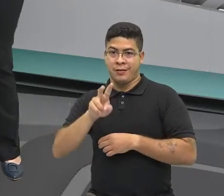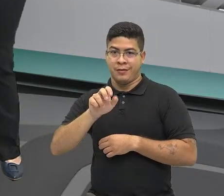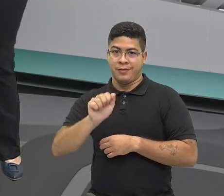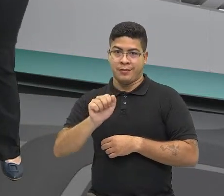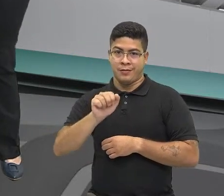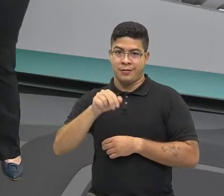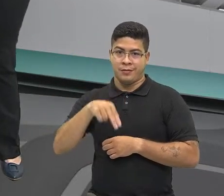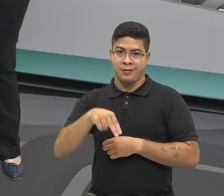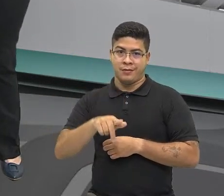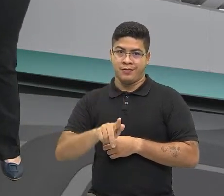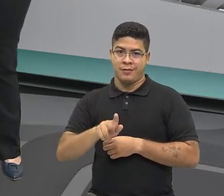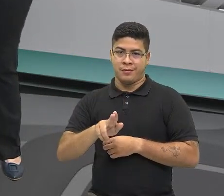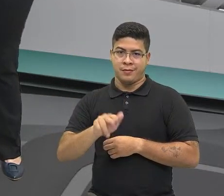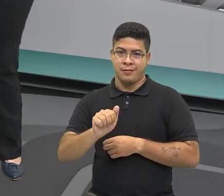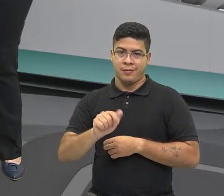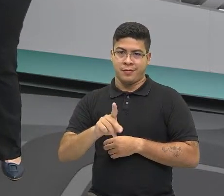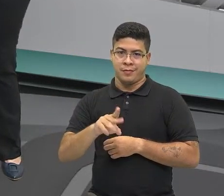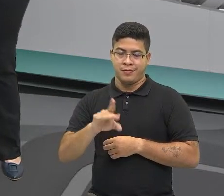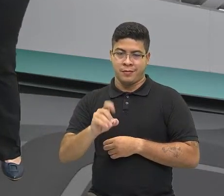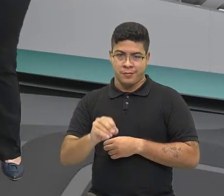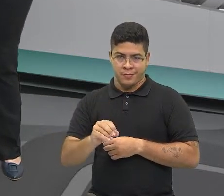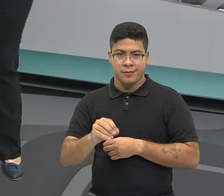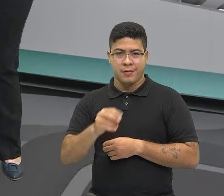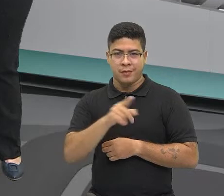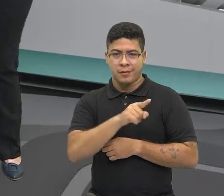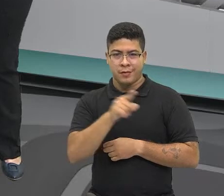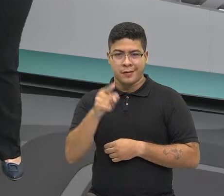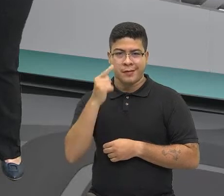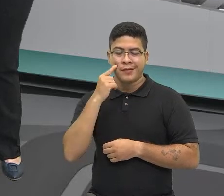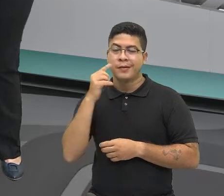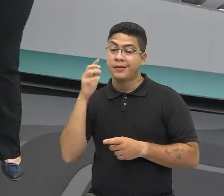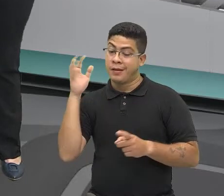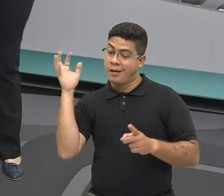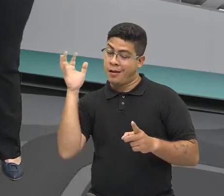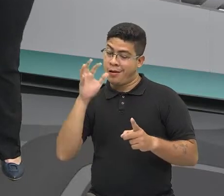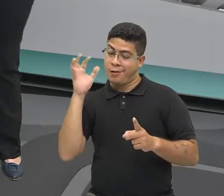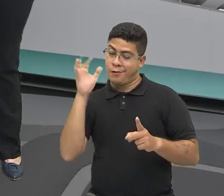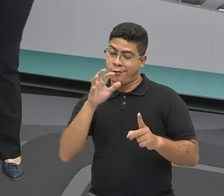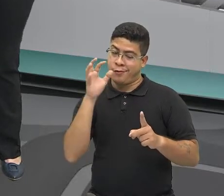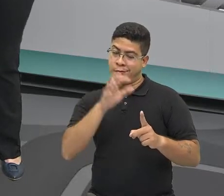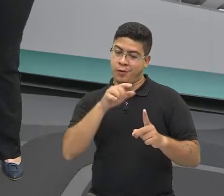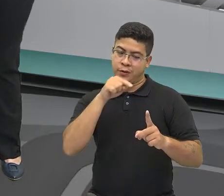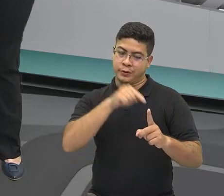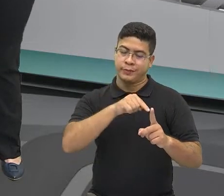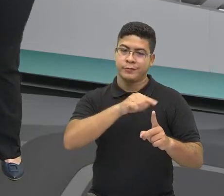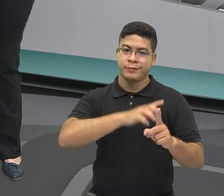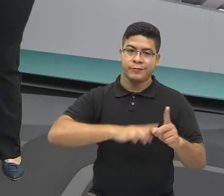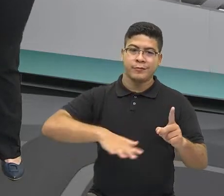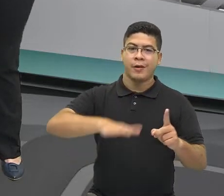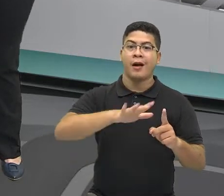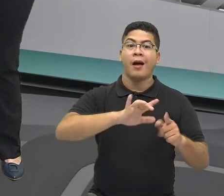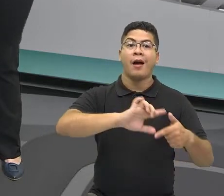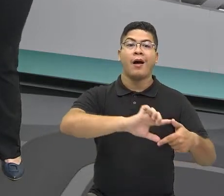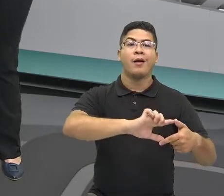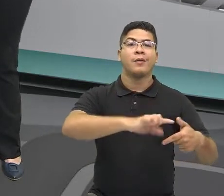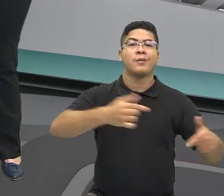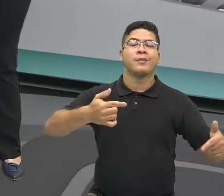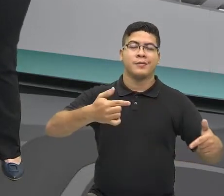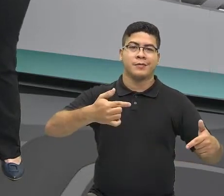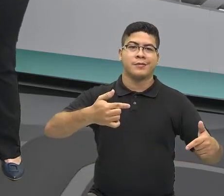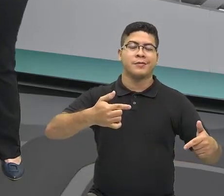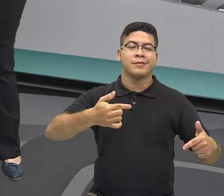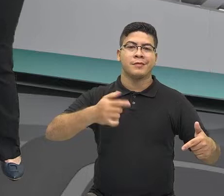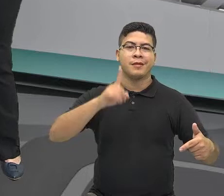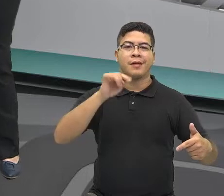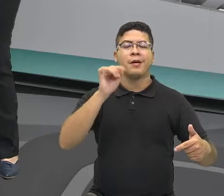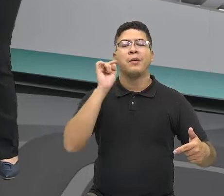Vocês viram, né, a vanguarda? Então, este grupo estava influenciado pelas vanguardas, porque as vanguardas a gente trabalhou. O que é que